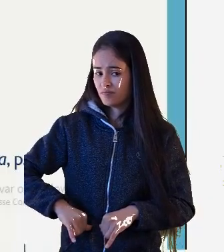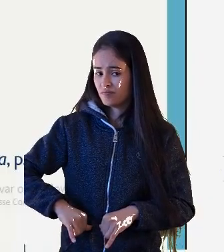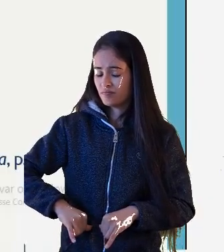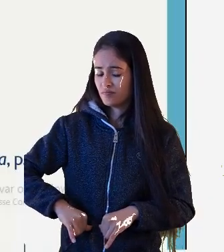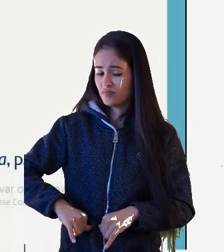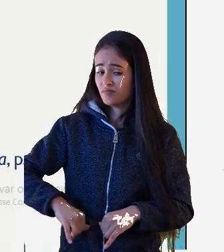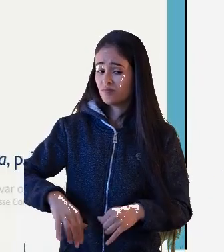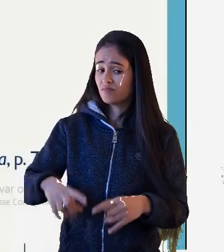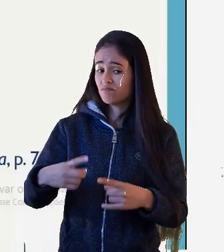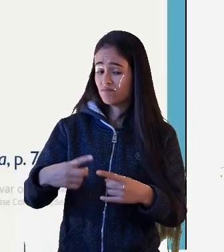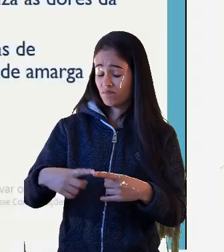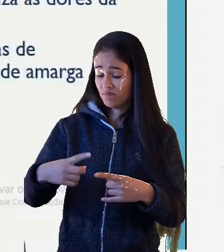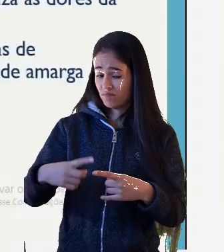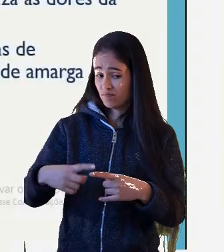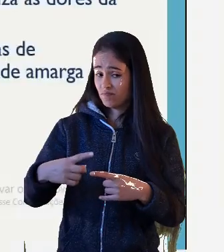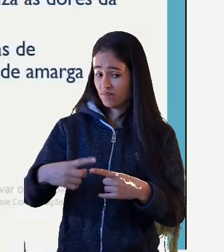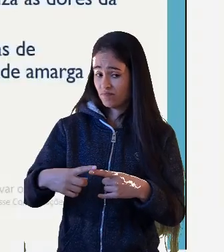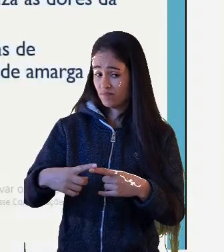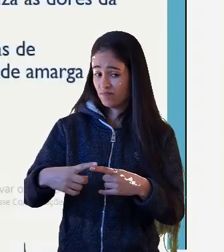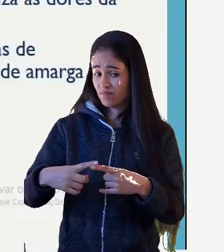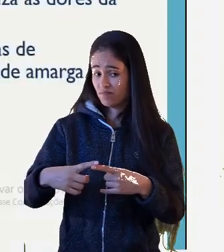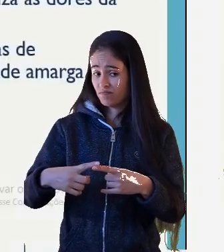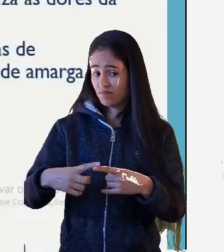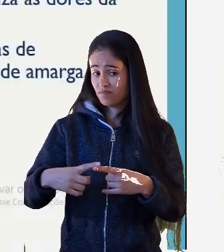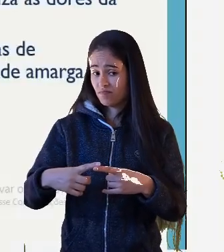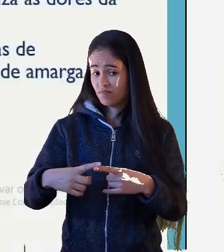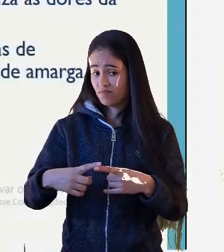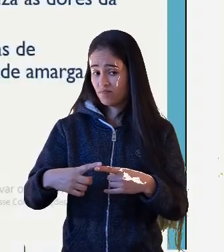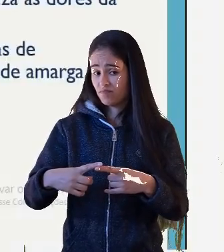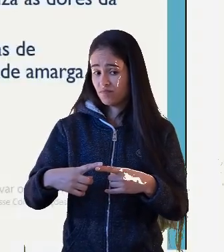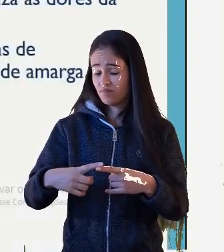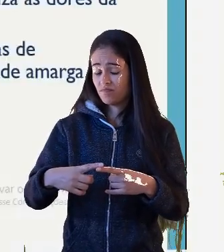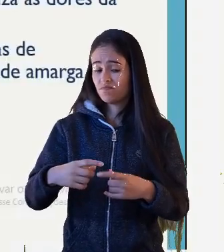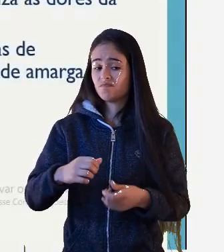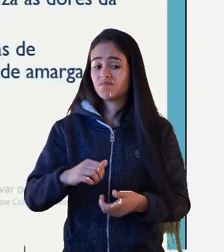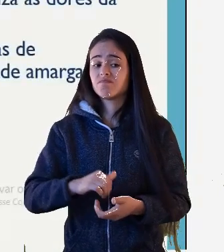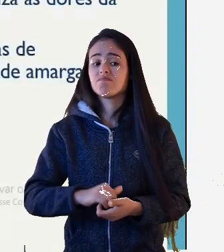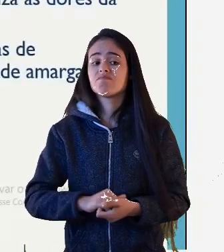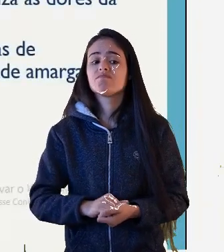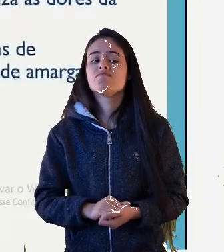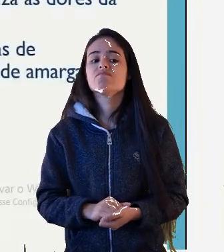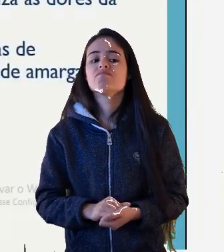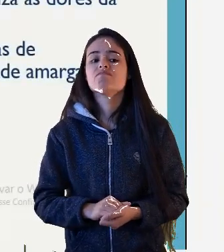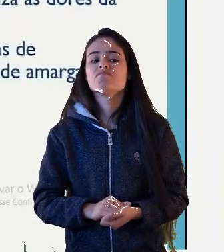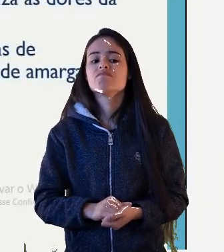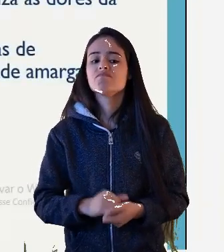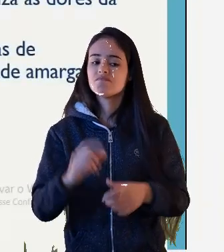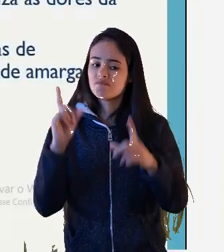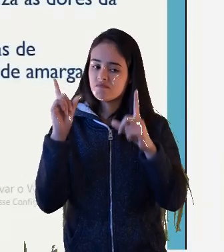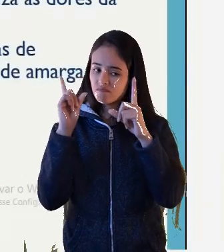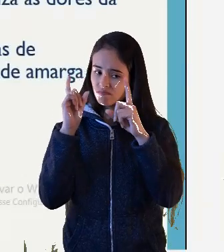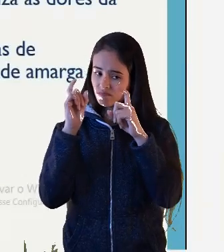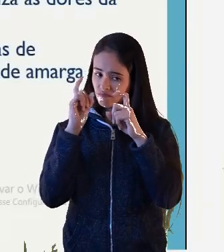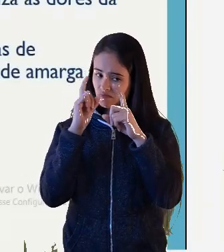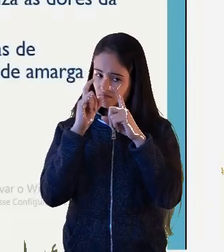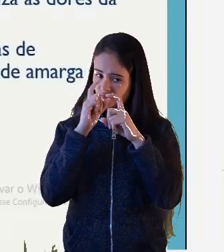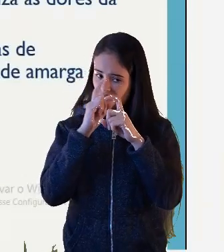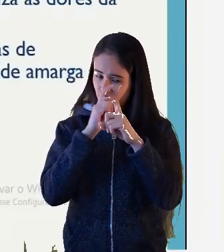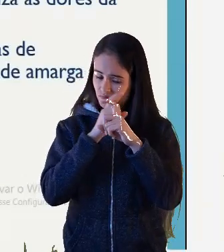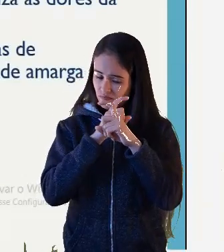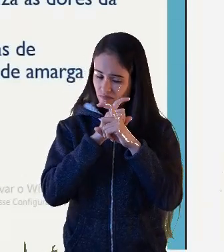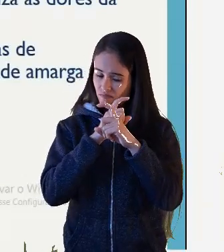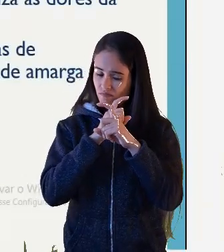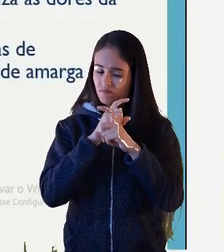gente. Tudo, né? Esse poema é muito, muito perfeito. A cota é a gota do que não se esgota, né? Ela